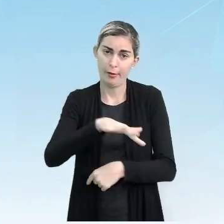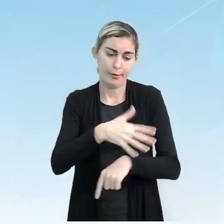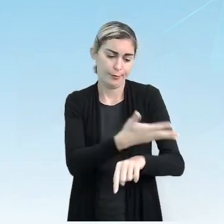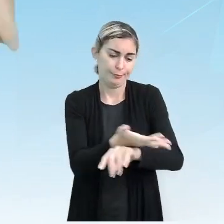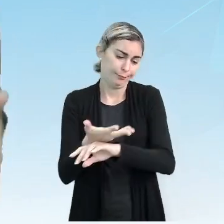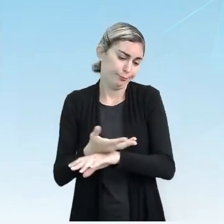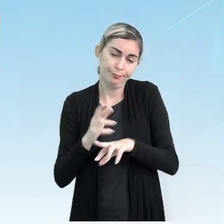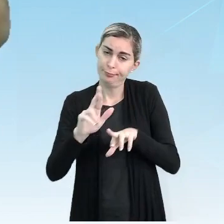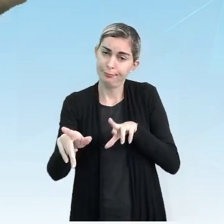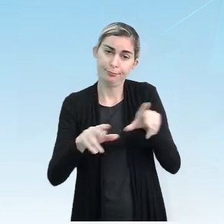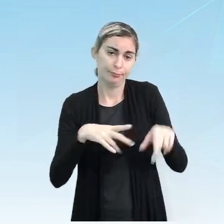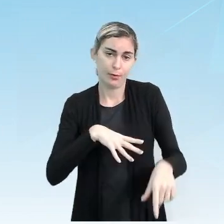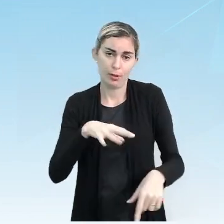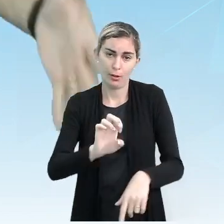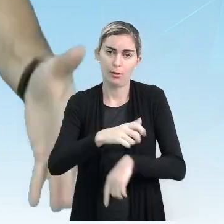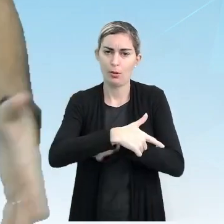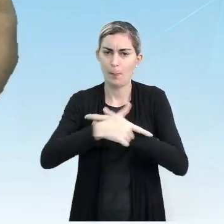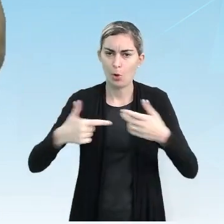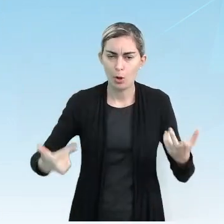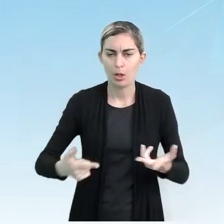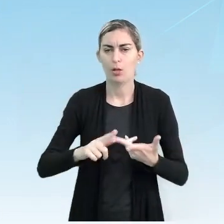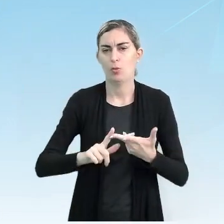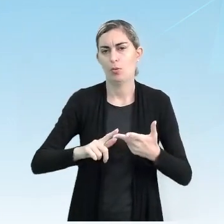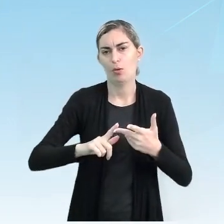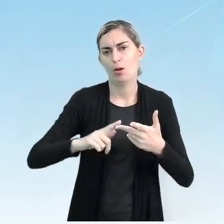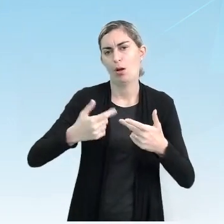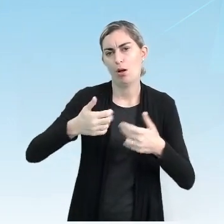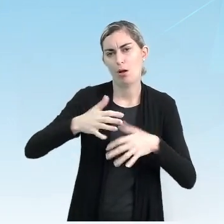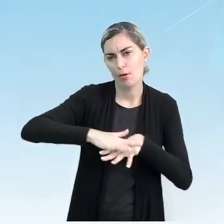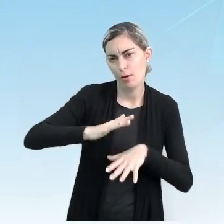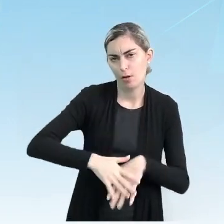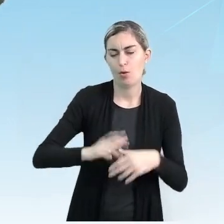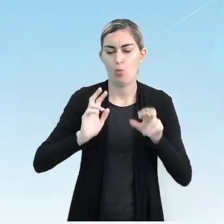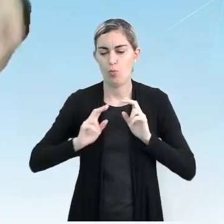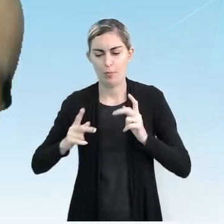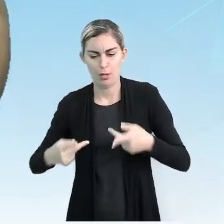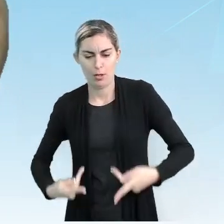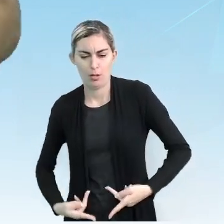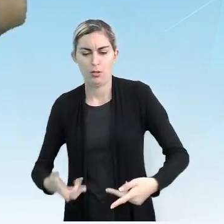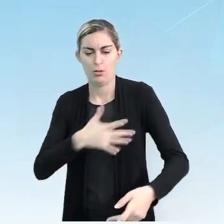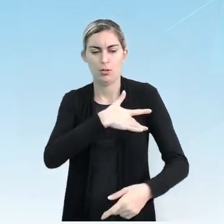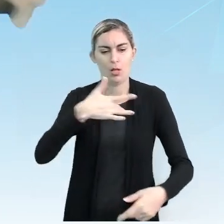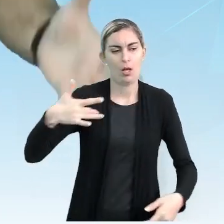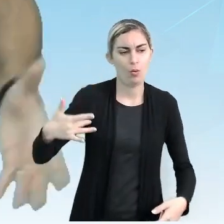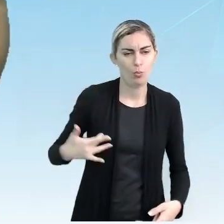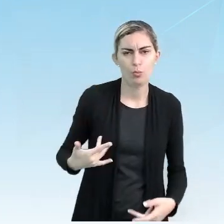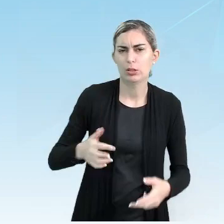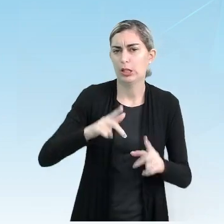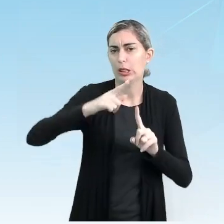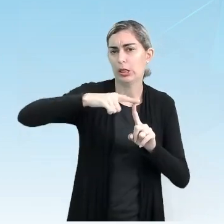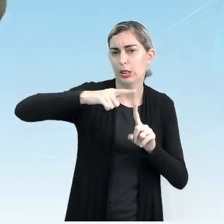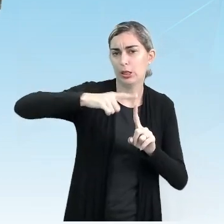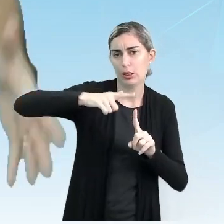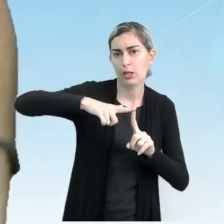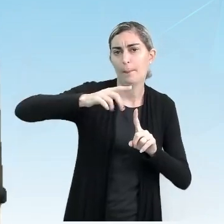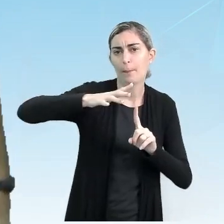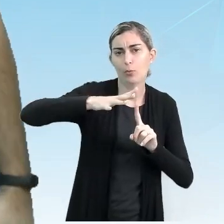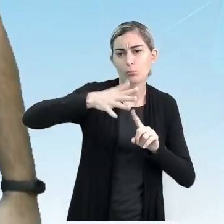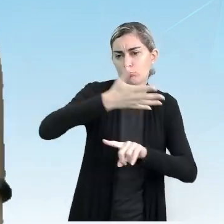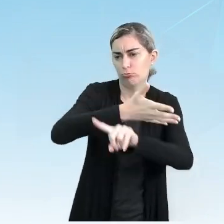gente vê tanta ética e a moral na área das exatas, na área da humanas, na área de saúde. Então, qualquer tipo de campo você pode